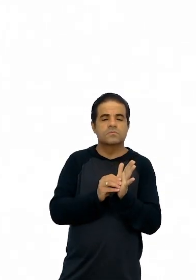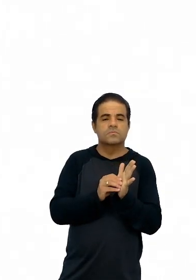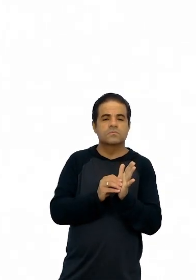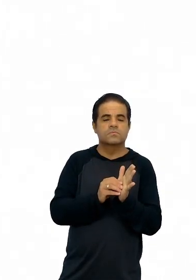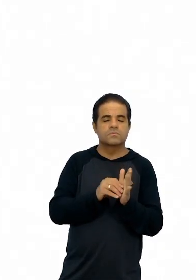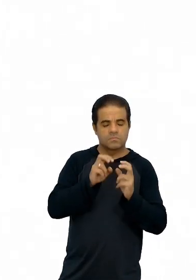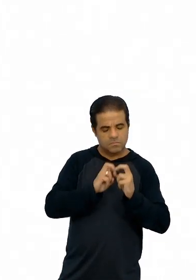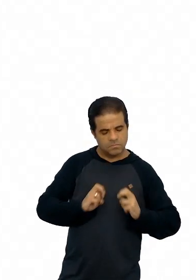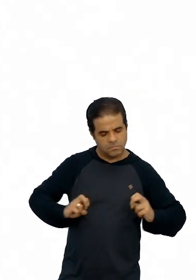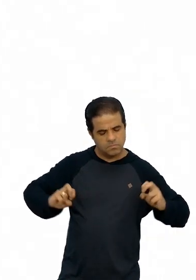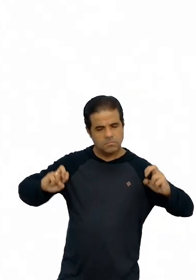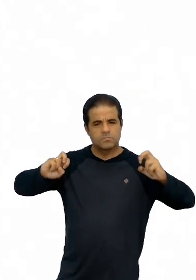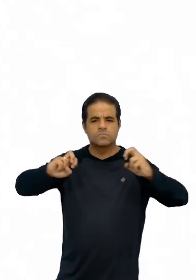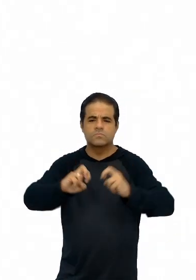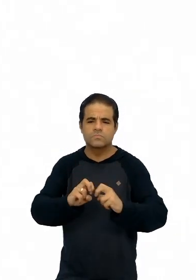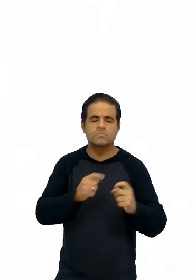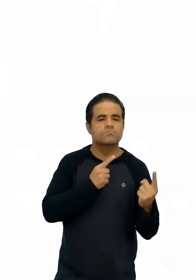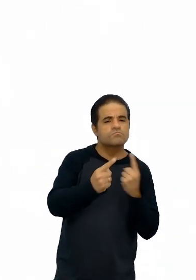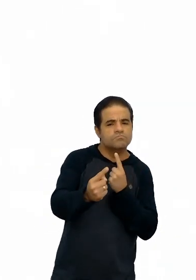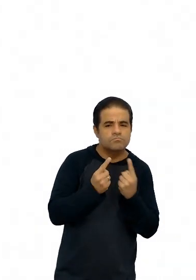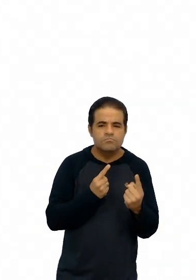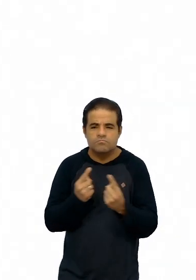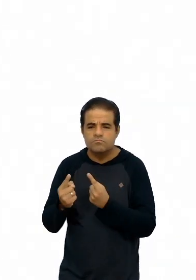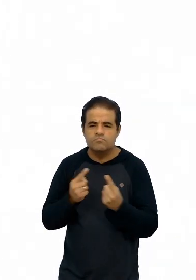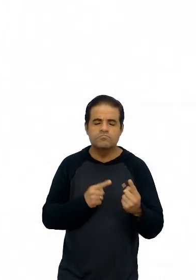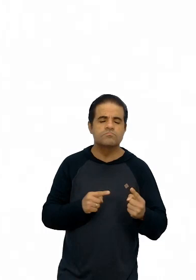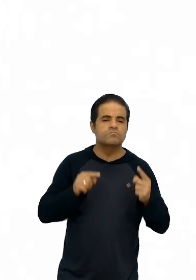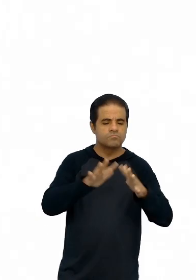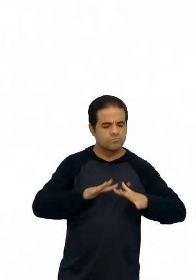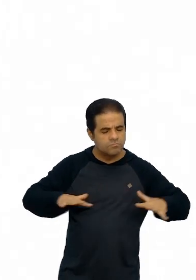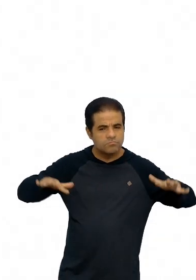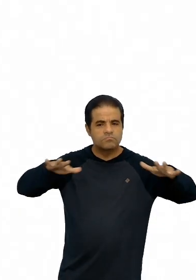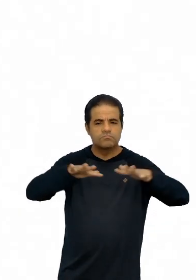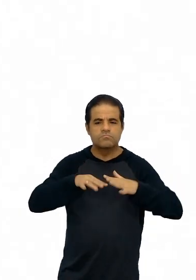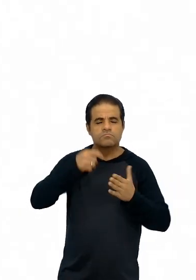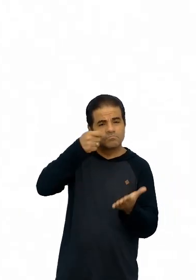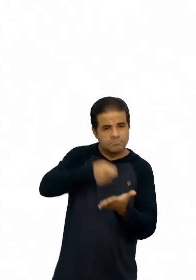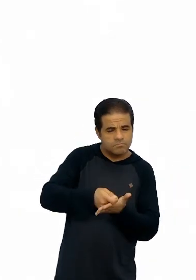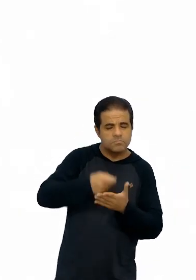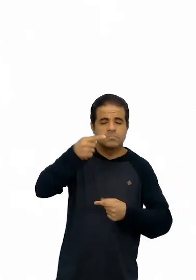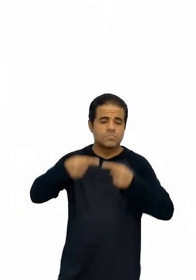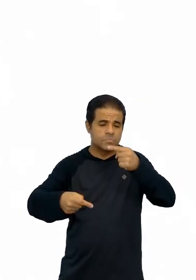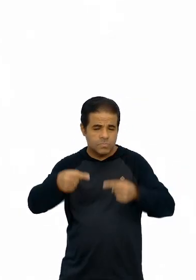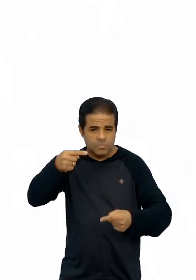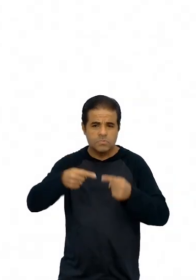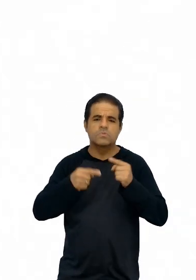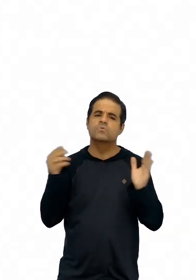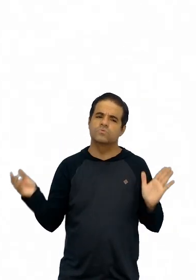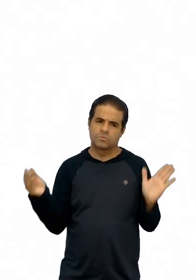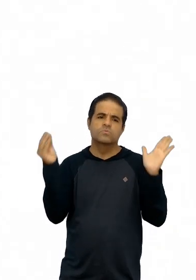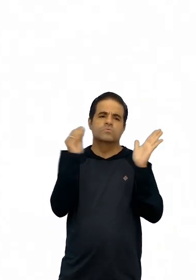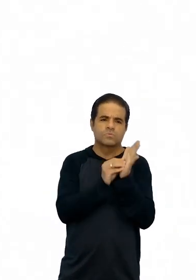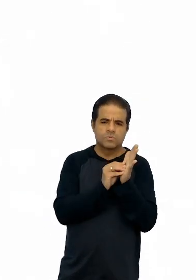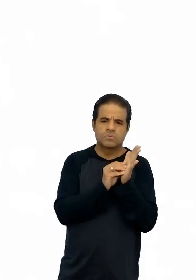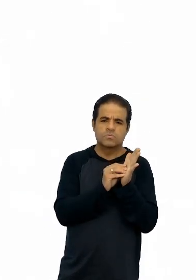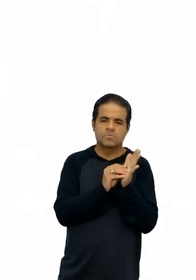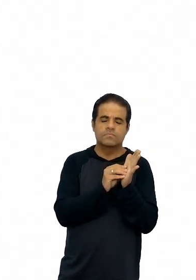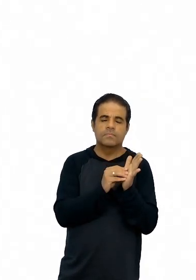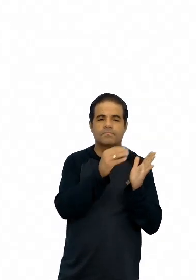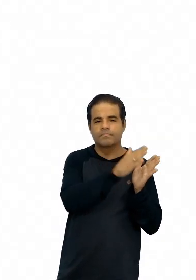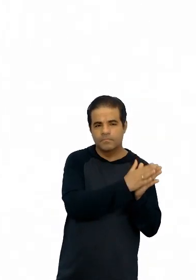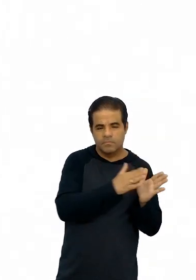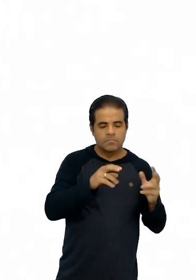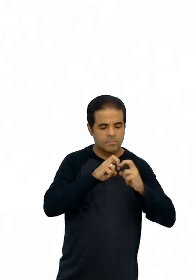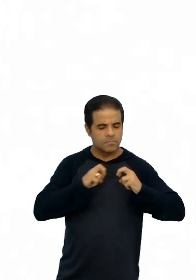numa roda de conversa ou de uma plenária. De uma plenária não quer exige mais discussão, mas ou colocarem, propor